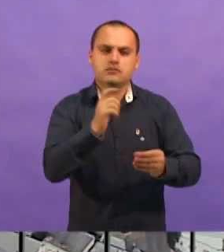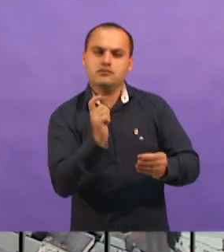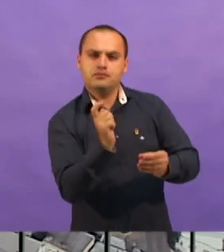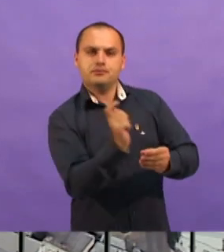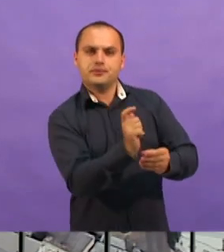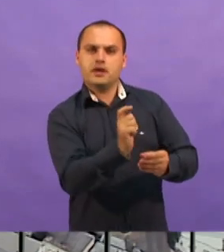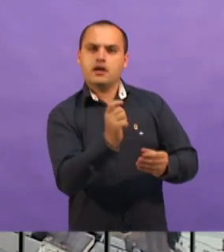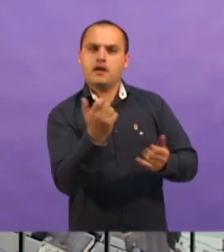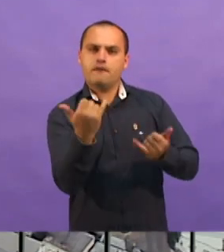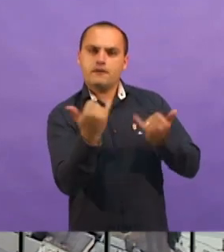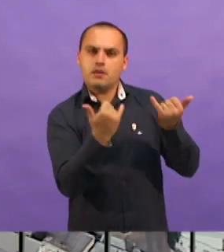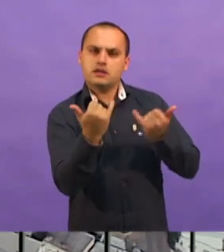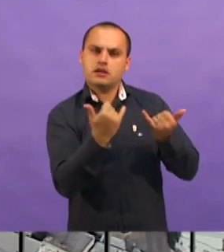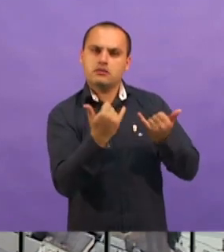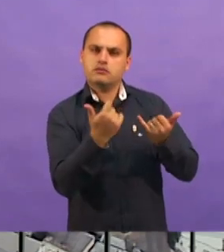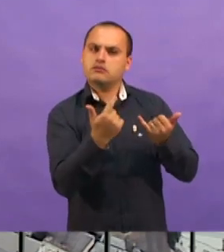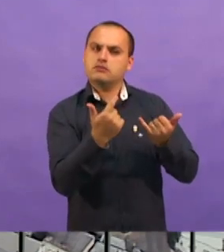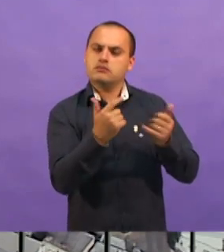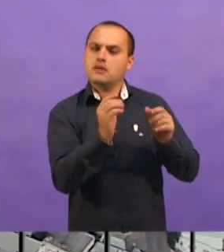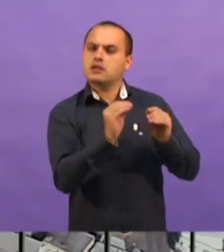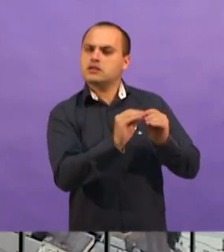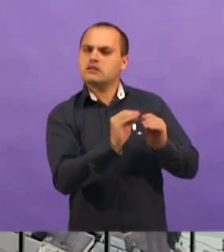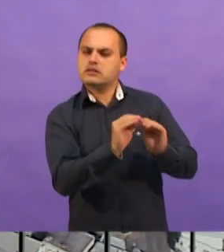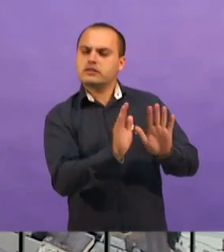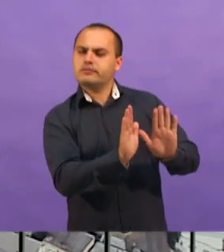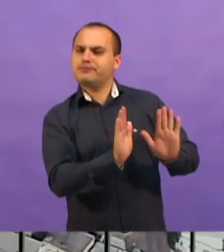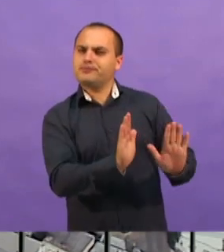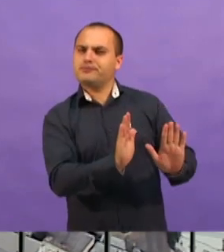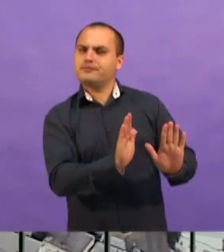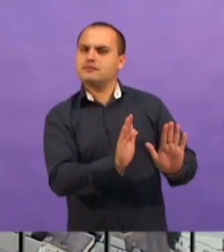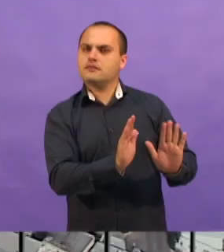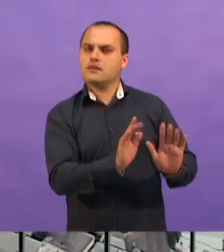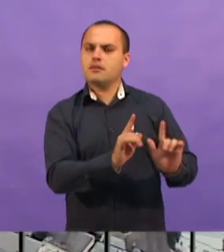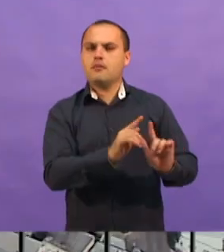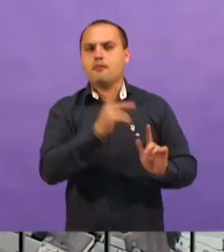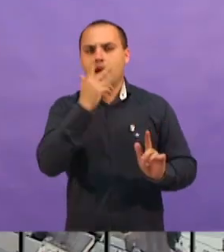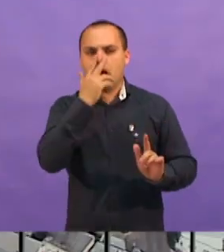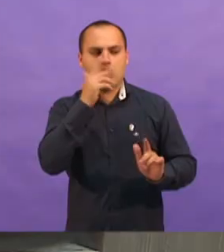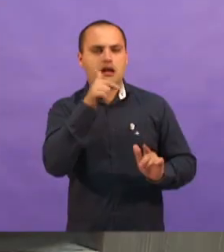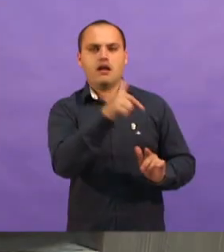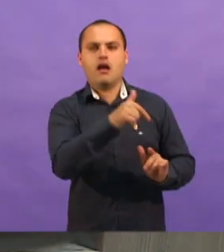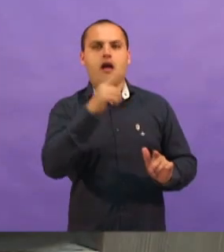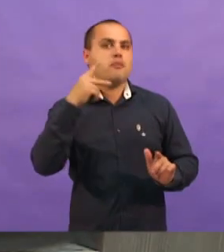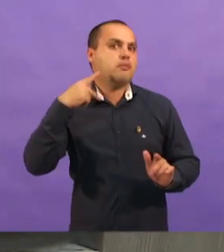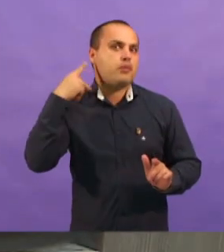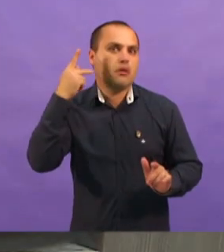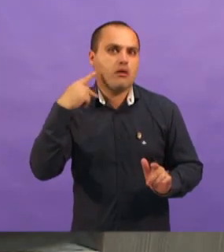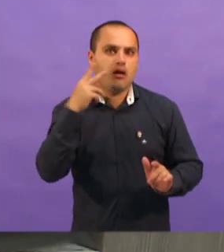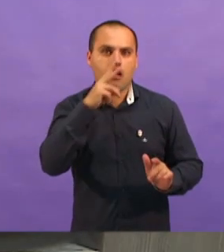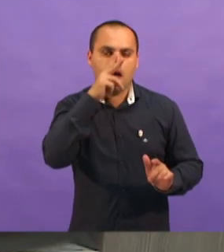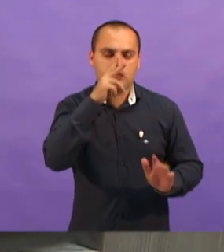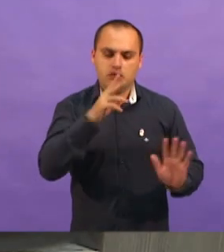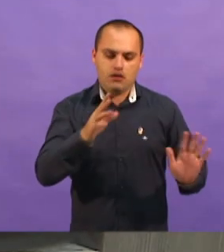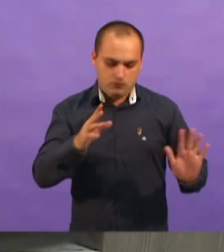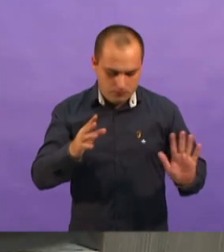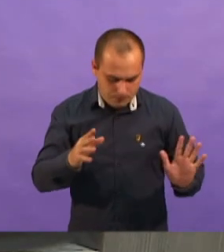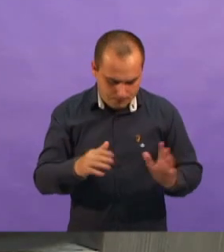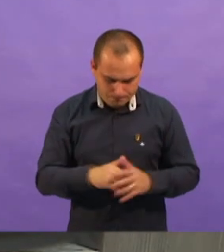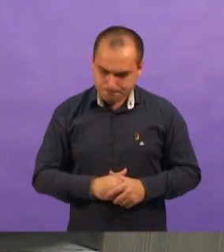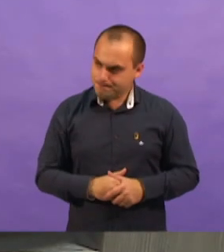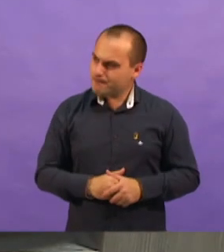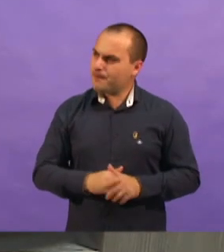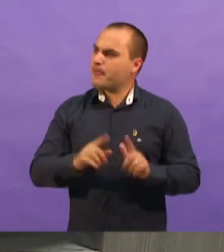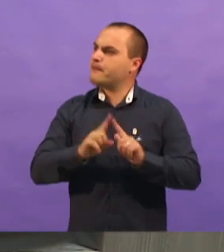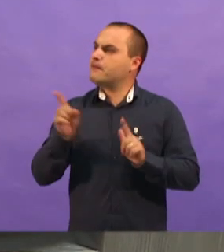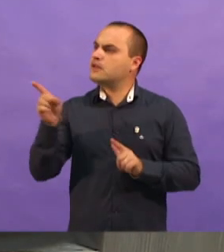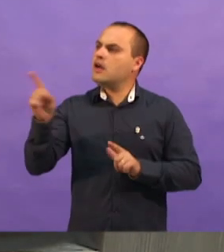anuário não virar apenas uma bandeira, ele não é, né? Mas para não virar uma bandeira política. Rogério, e você conversando com as pessoas, até no